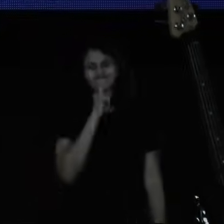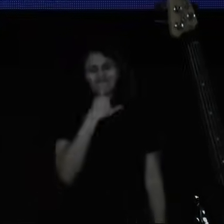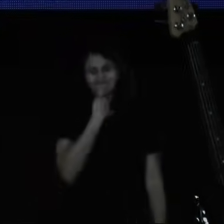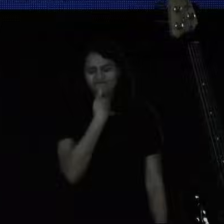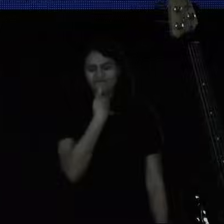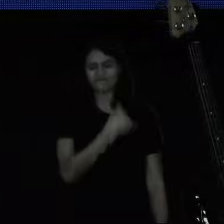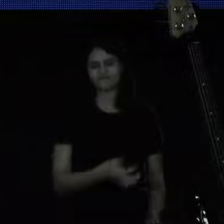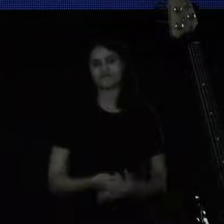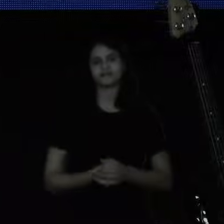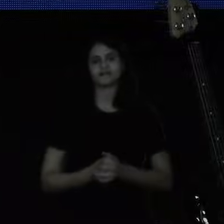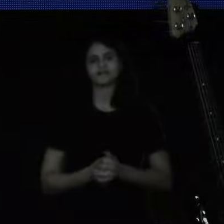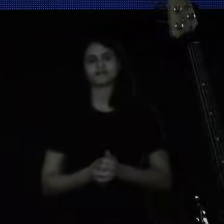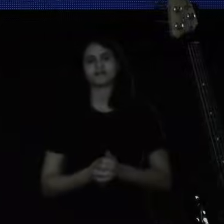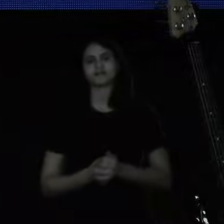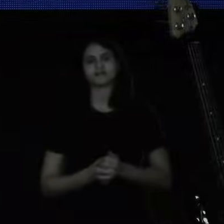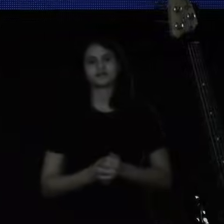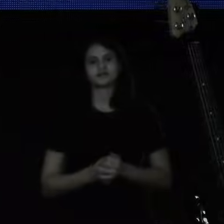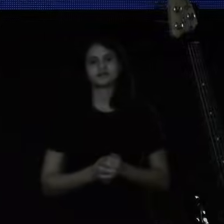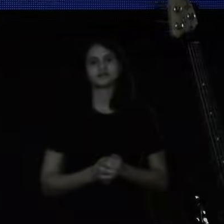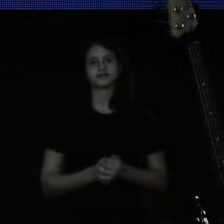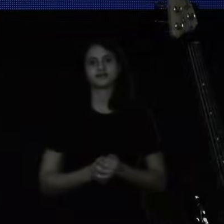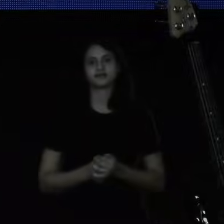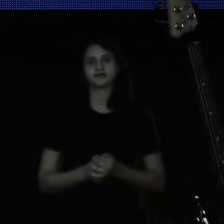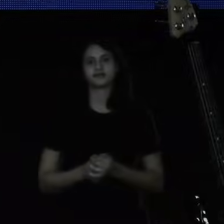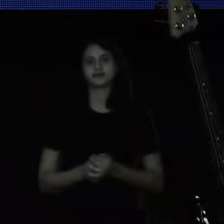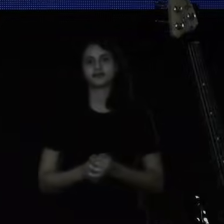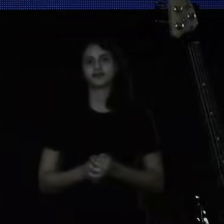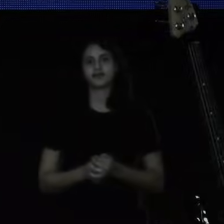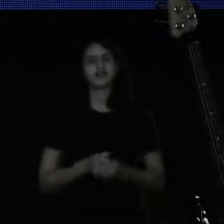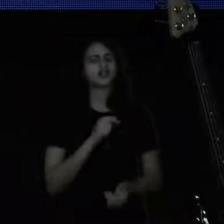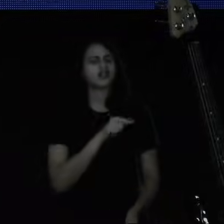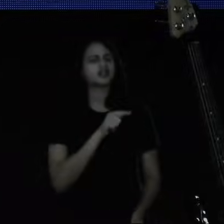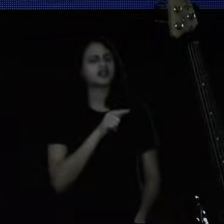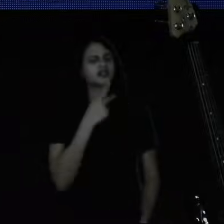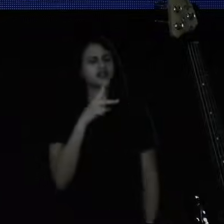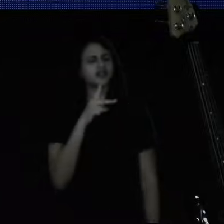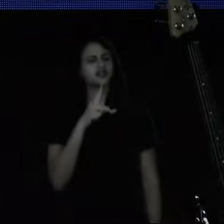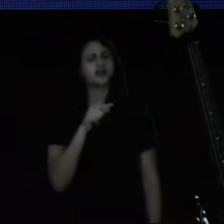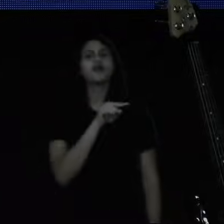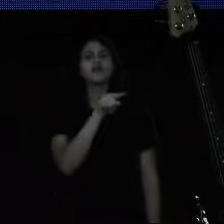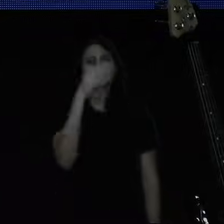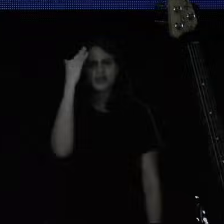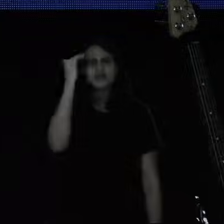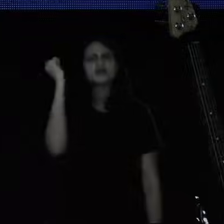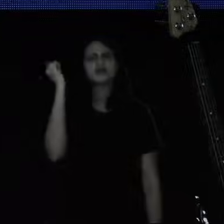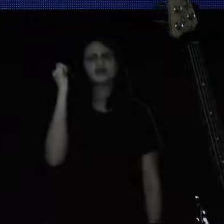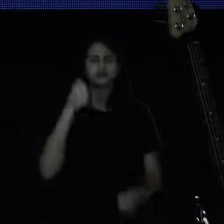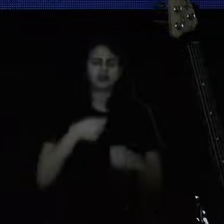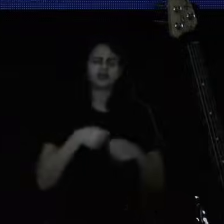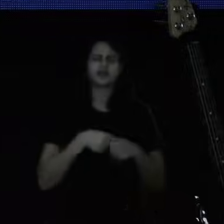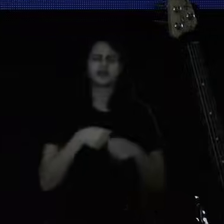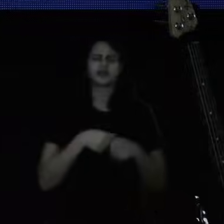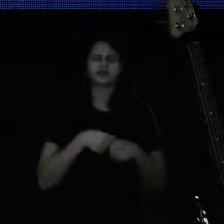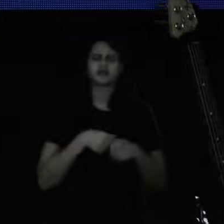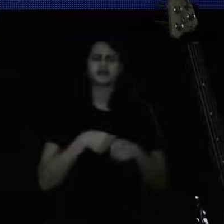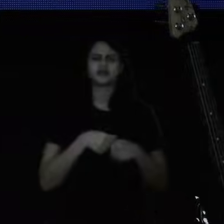Jefté disse assim: vocês sabem o que vocês fizeram, não sabem? Eu fui expulso. Mas eu quero que vocês entendam uma